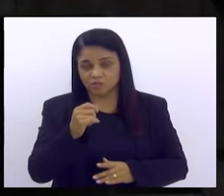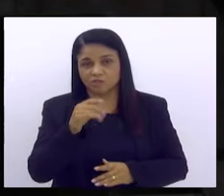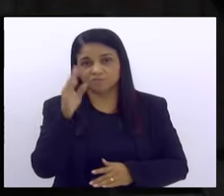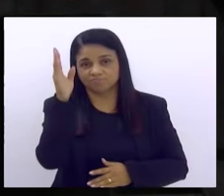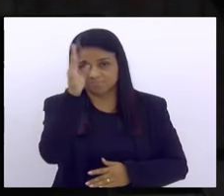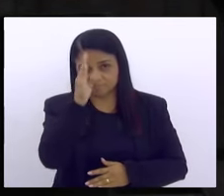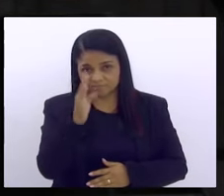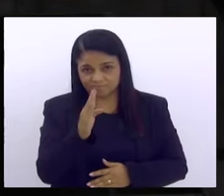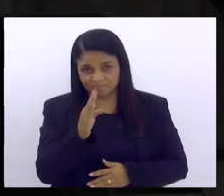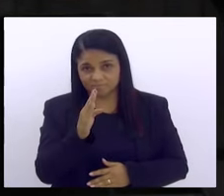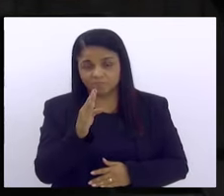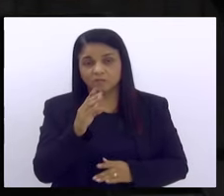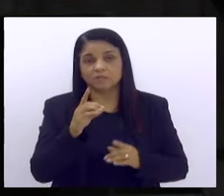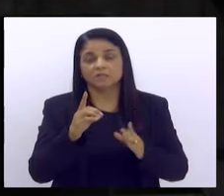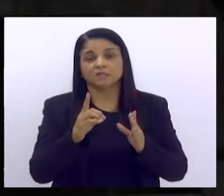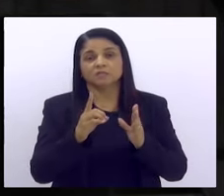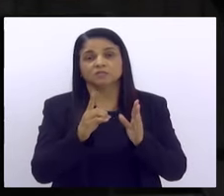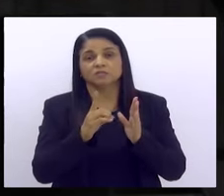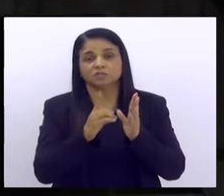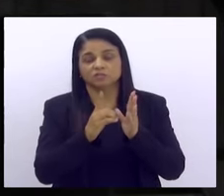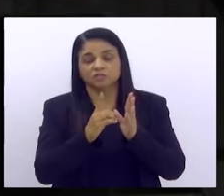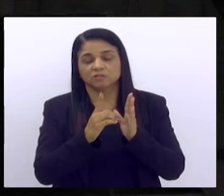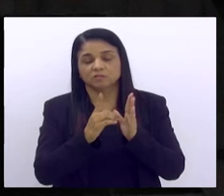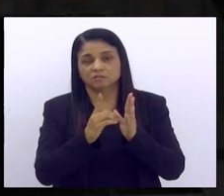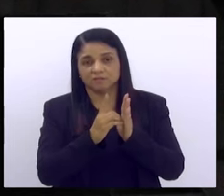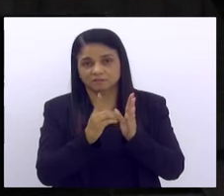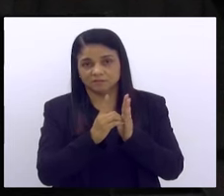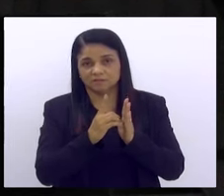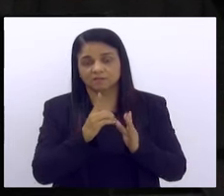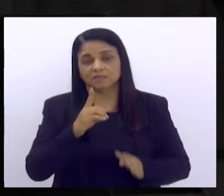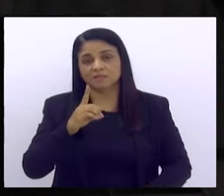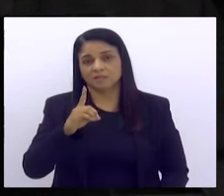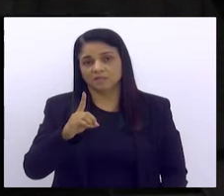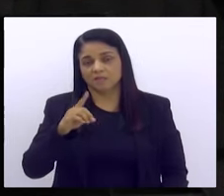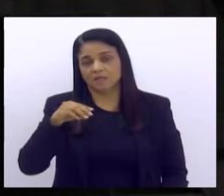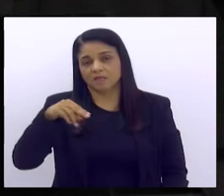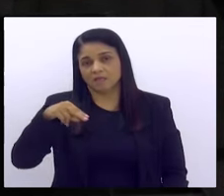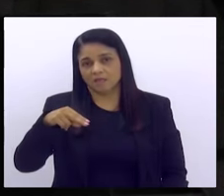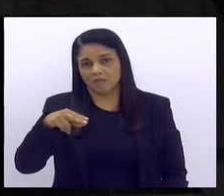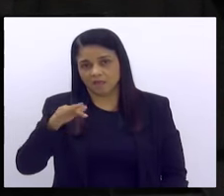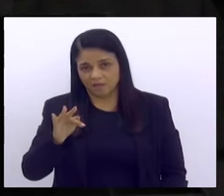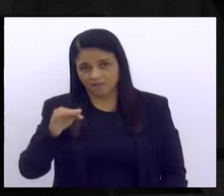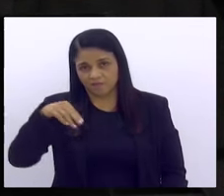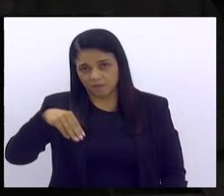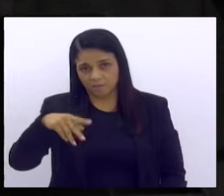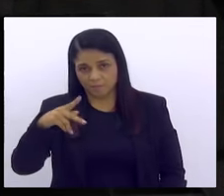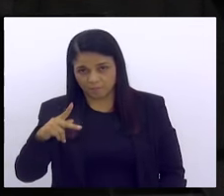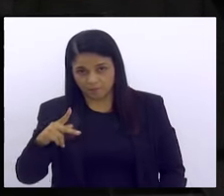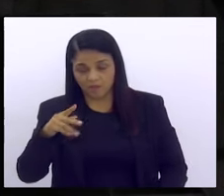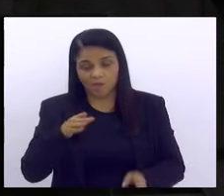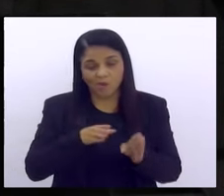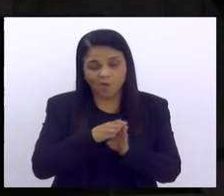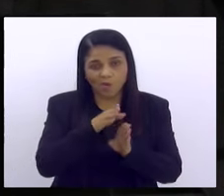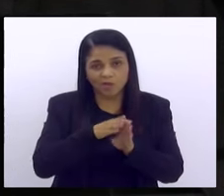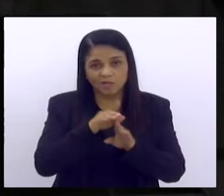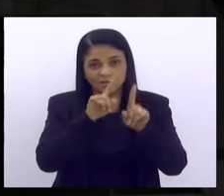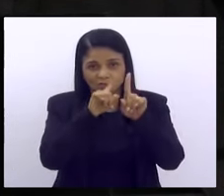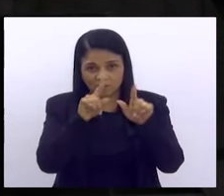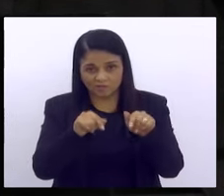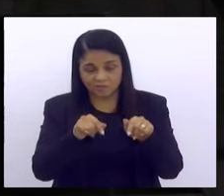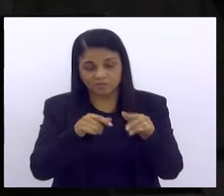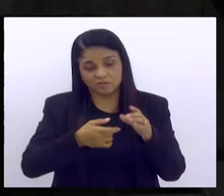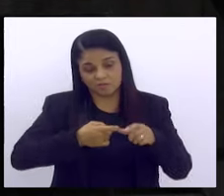de Trânsito, o MBFT, orienta ao agente de trânsito, na hipótese de remoção do